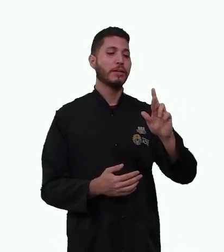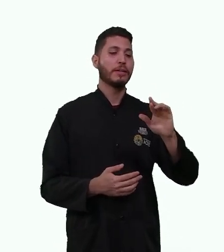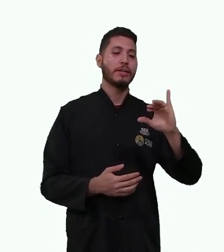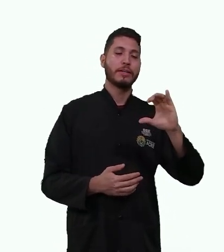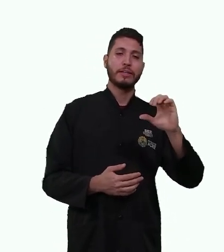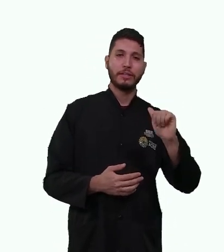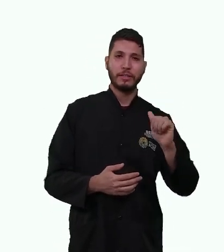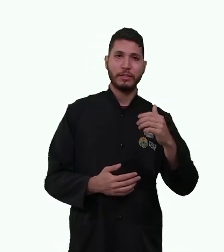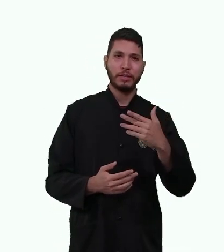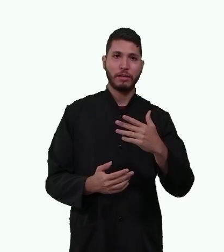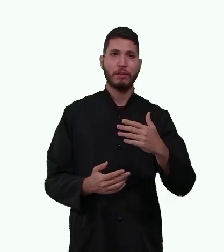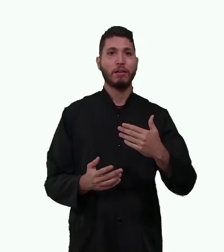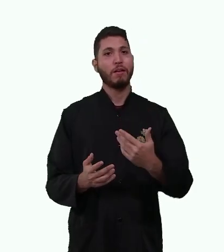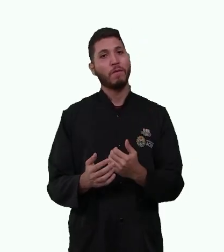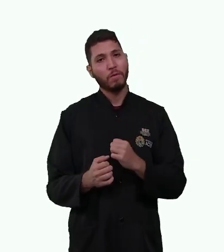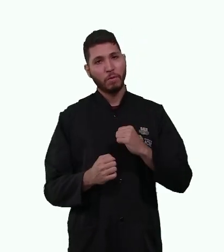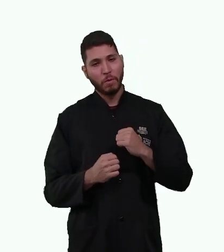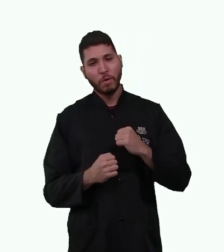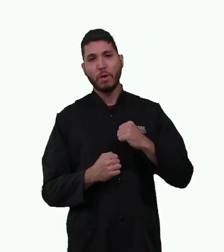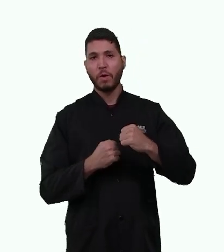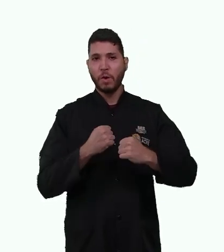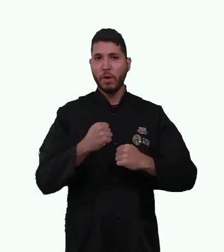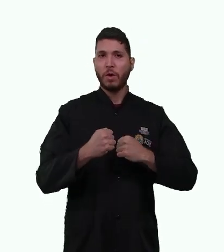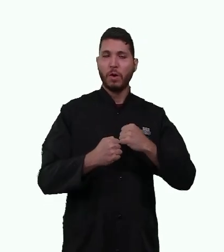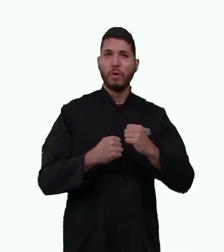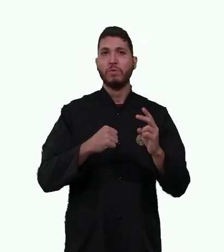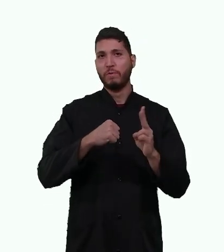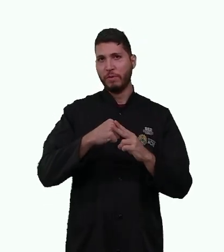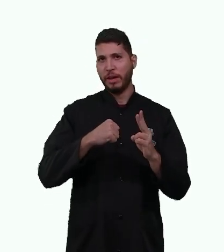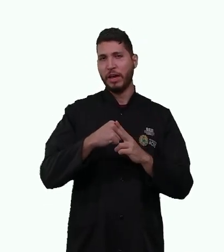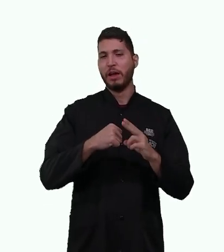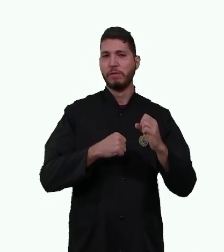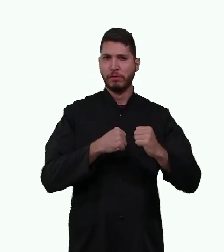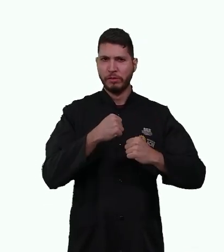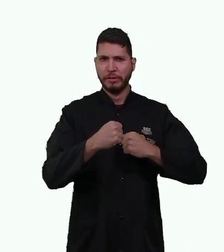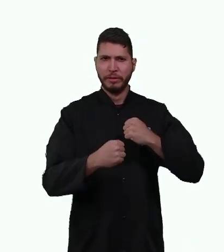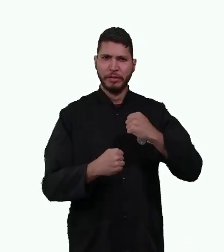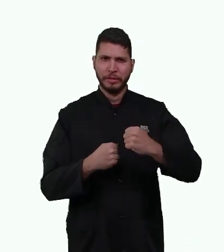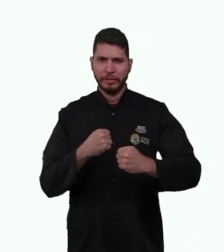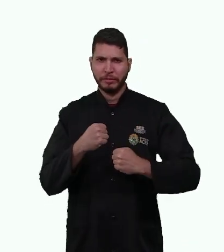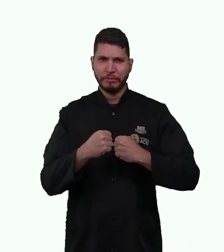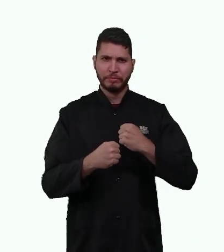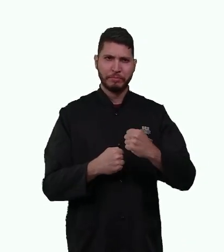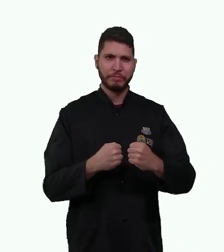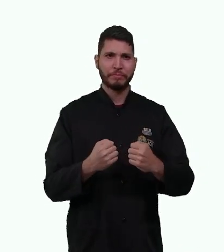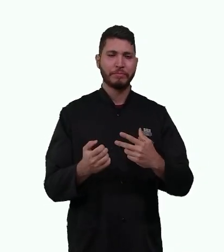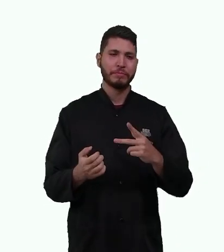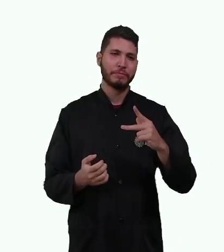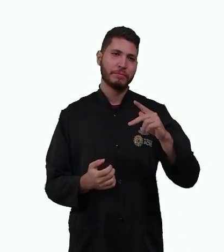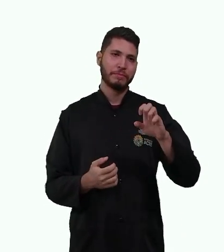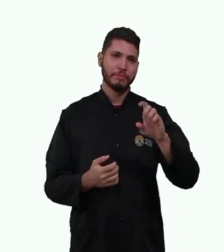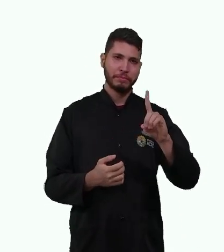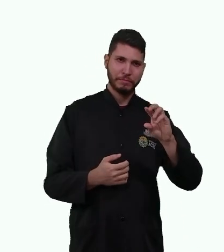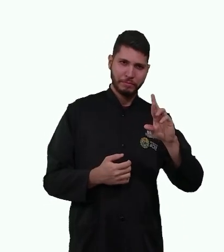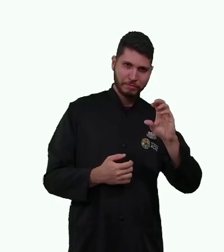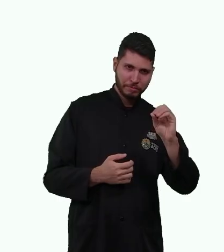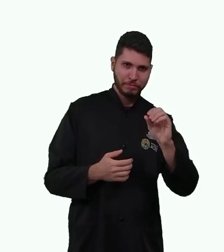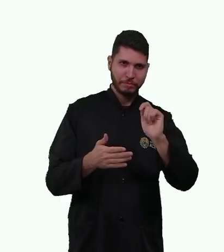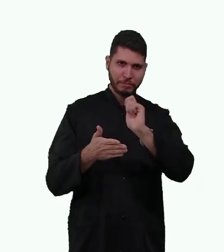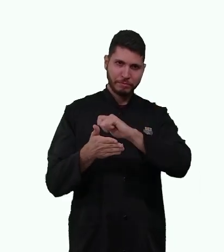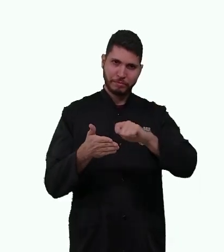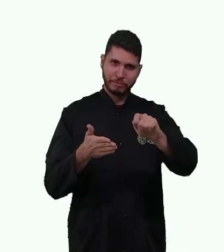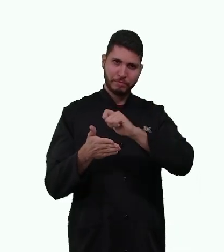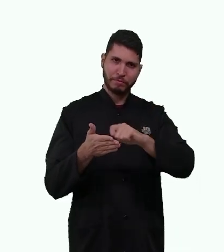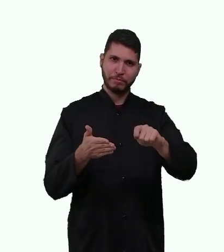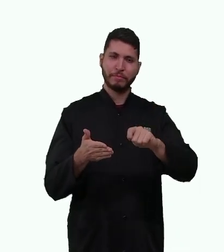nós temos a conjugação do verbo correr. Escrever. Pedro escribe